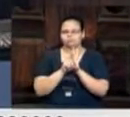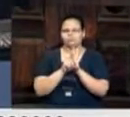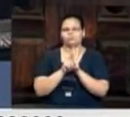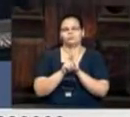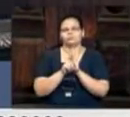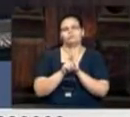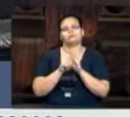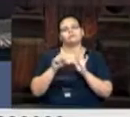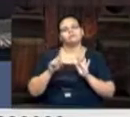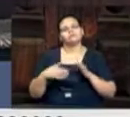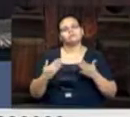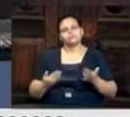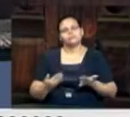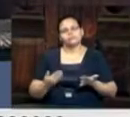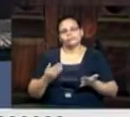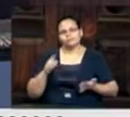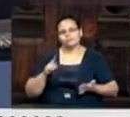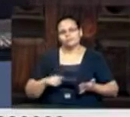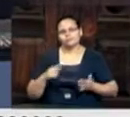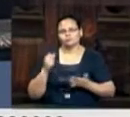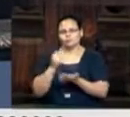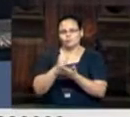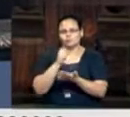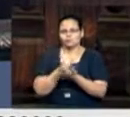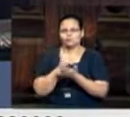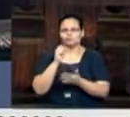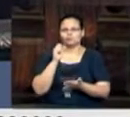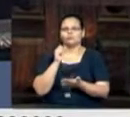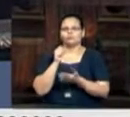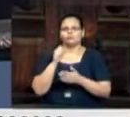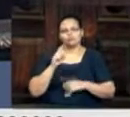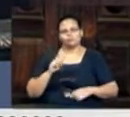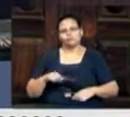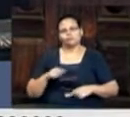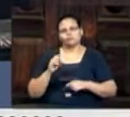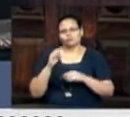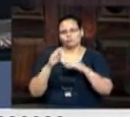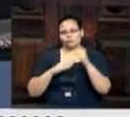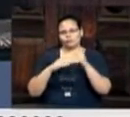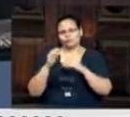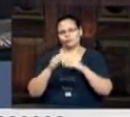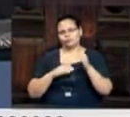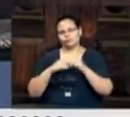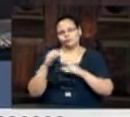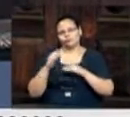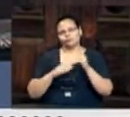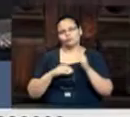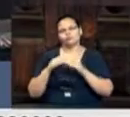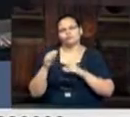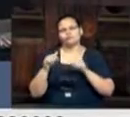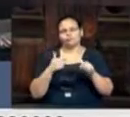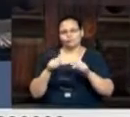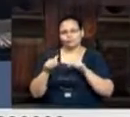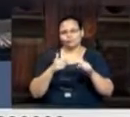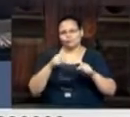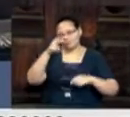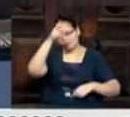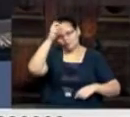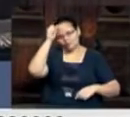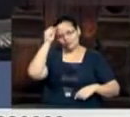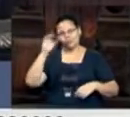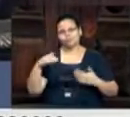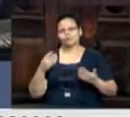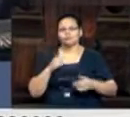aos princípios que regem a contratação via concurso público para o serviço público, sobretudo quando